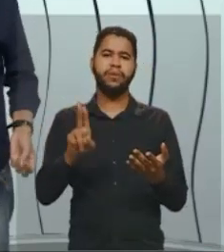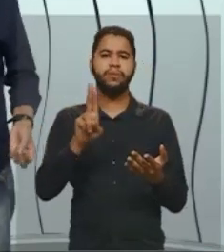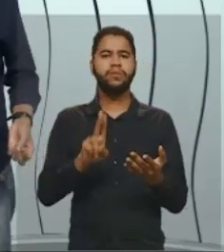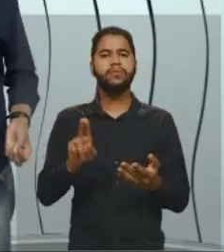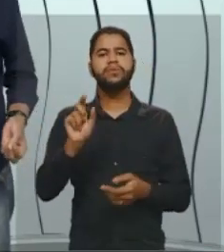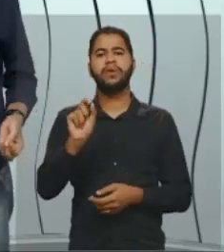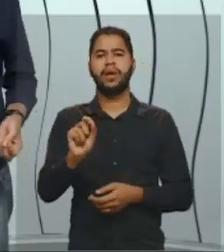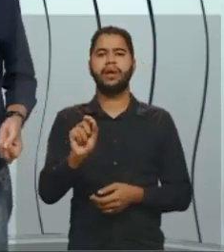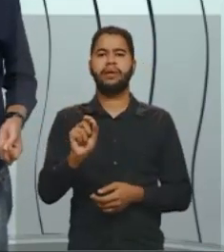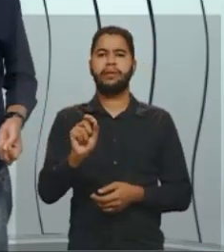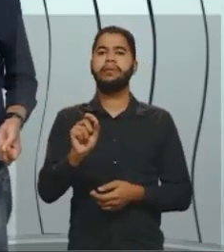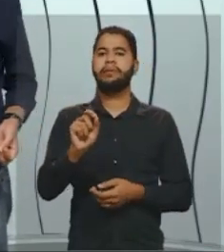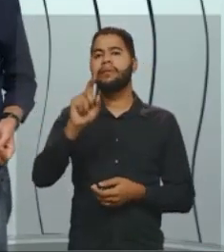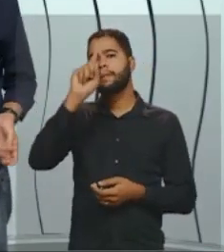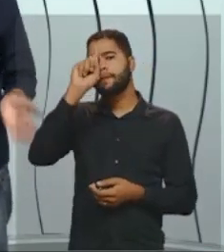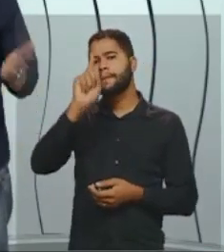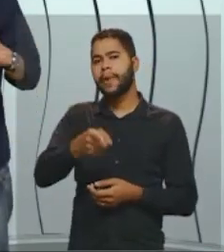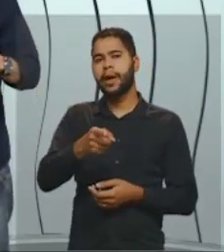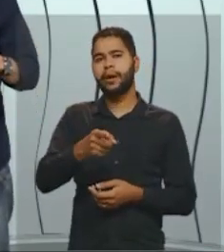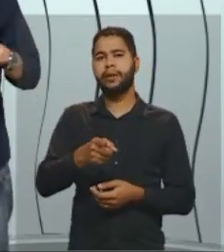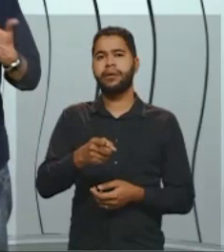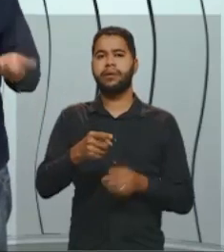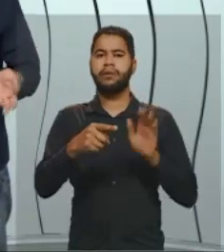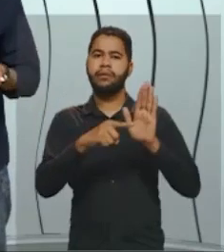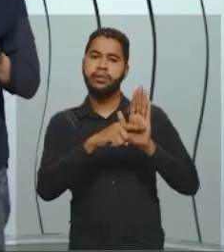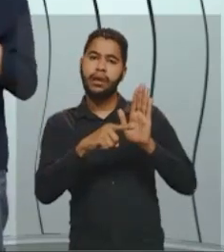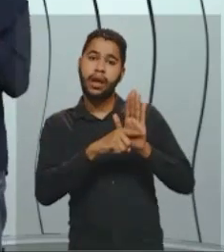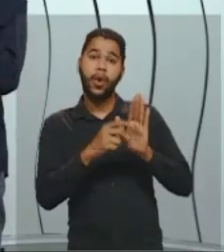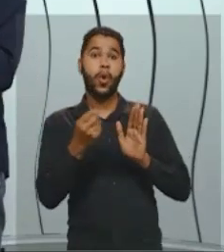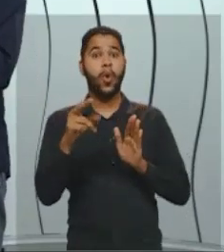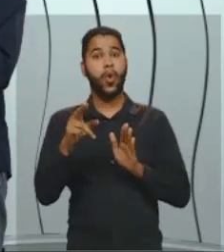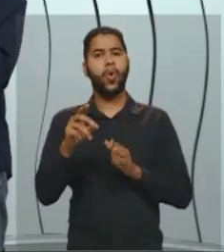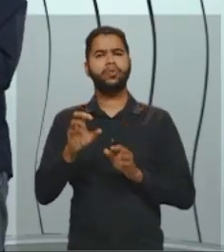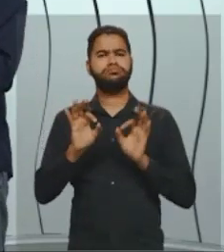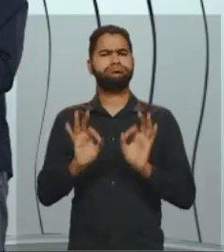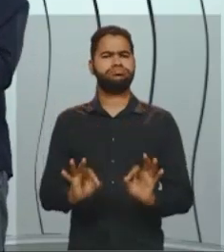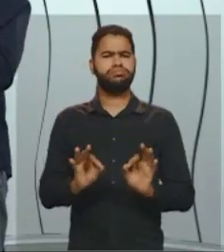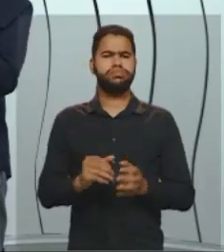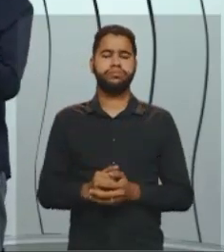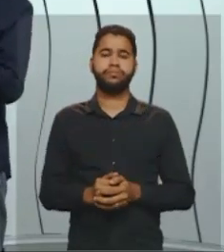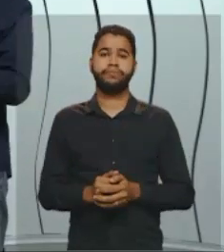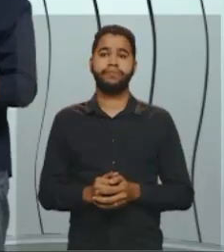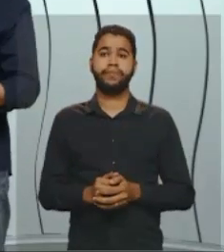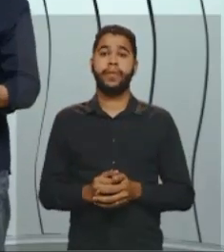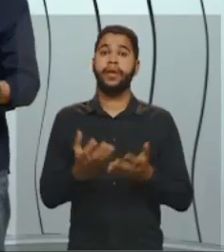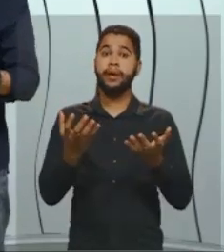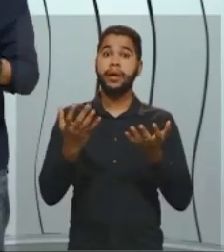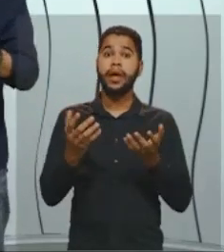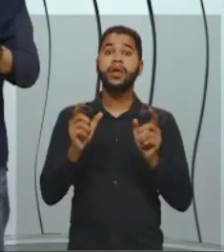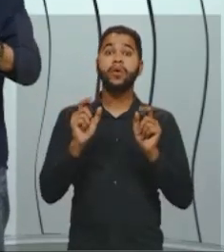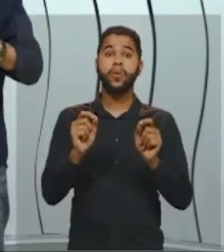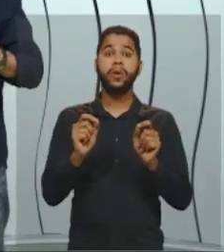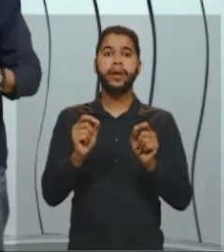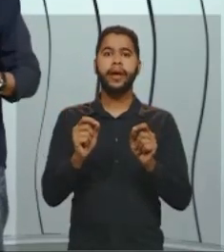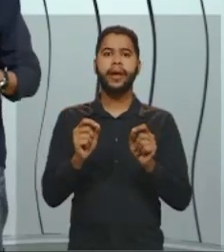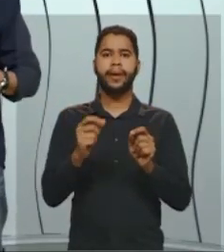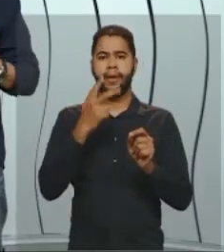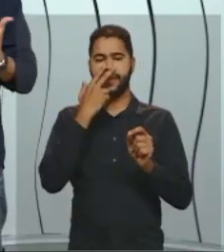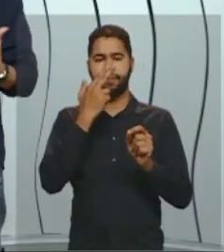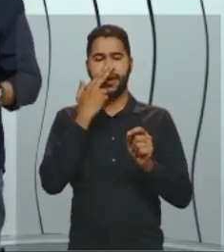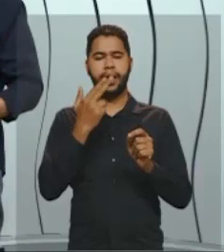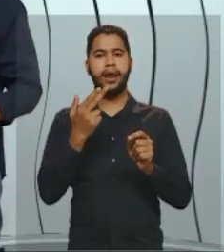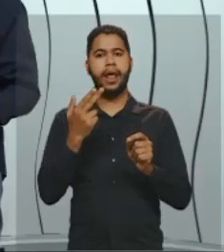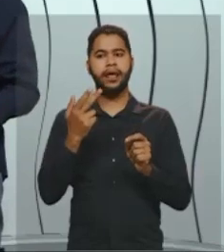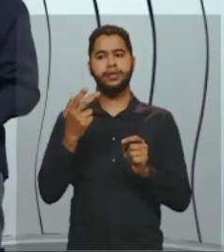forma imperativa, negativa ou afirmativa, né? Então, porque eles querem o quê? Eles querem vender uma ideia,